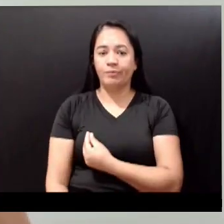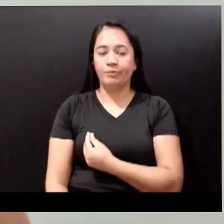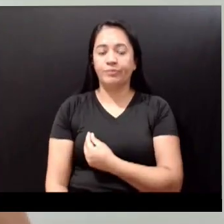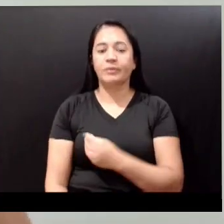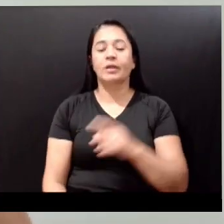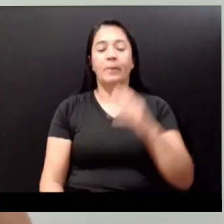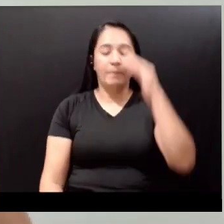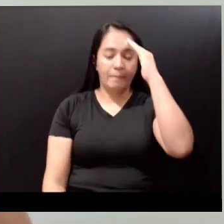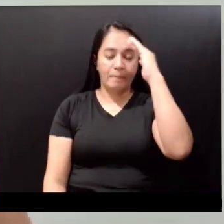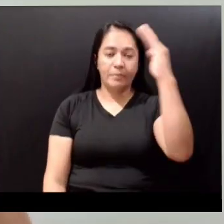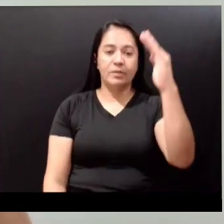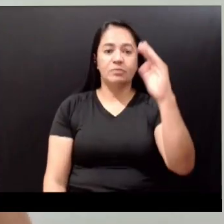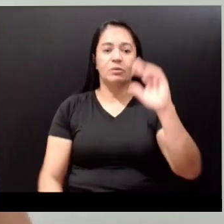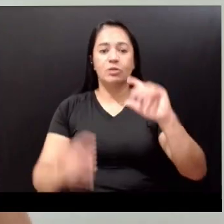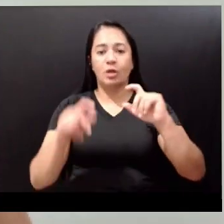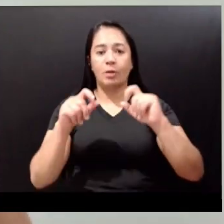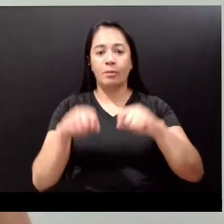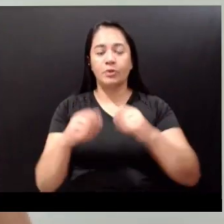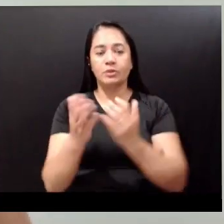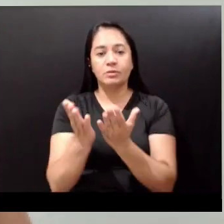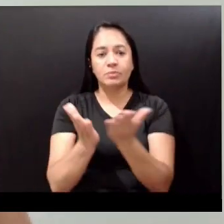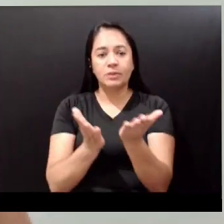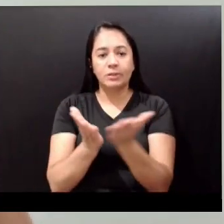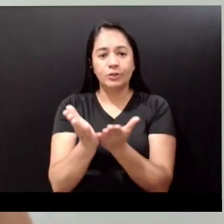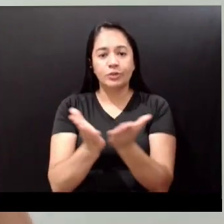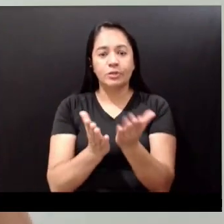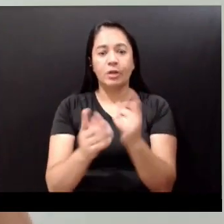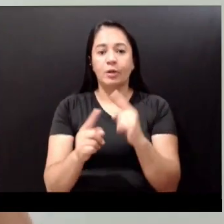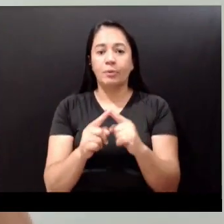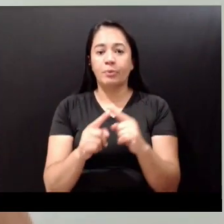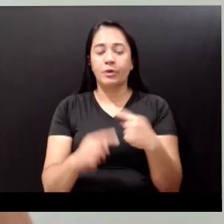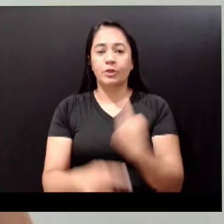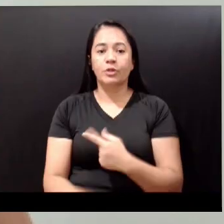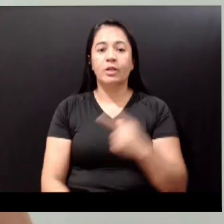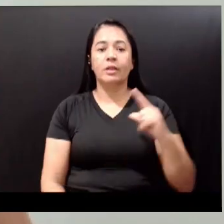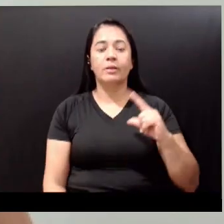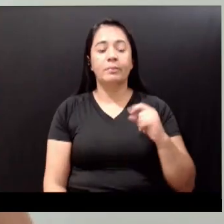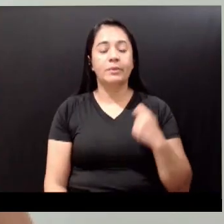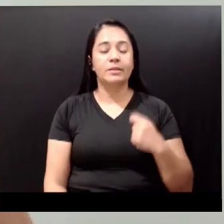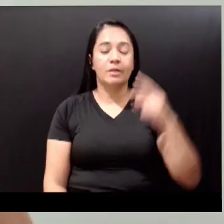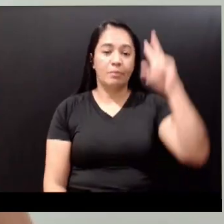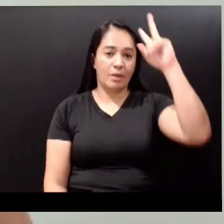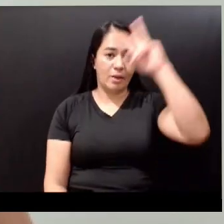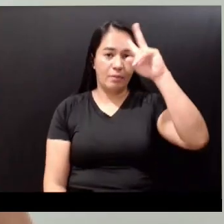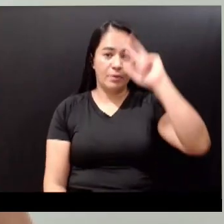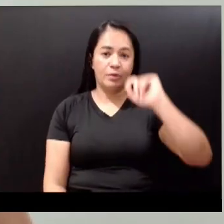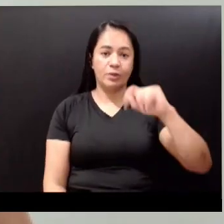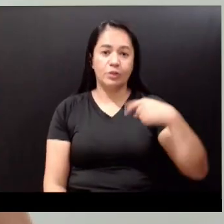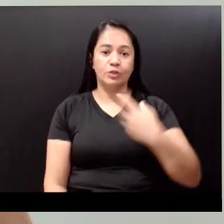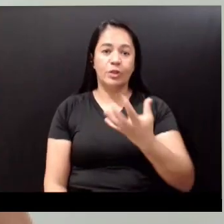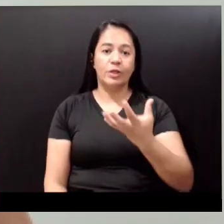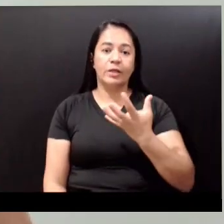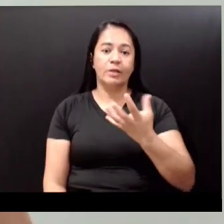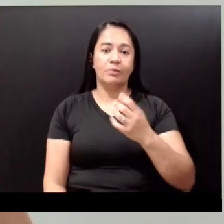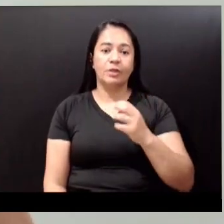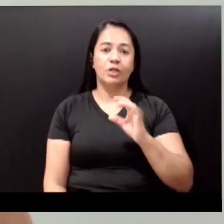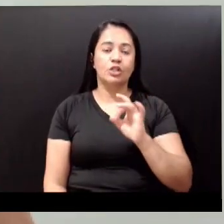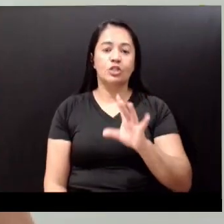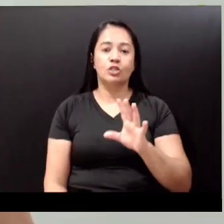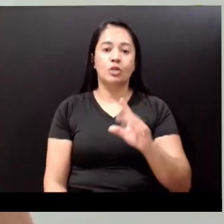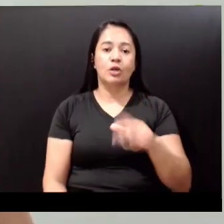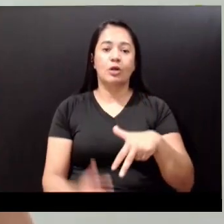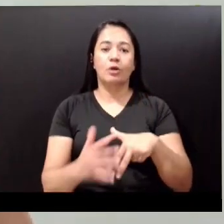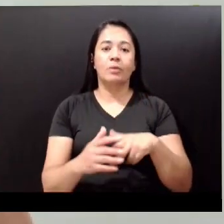pacientes e, sobretudo, a possibilidade de tratamento, porque nós temos que nos lembrar que o que nós queremos não é que